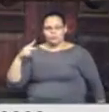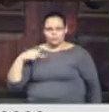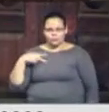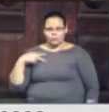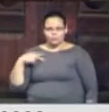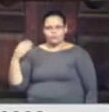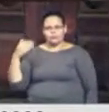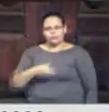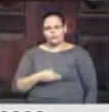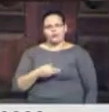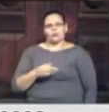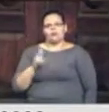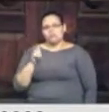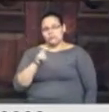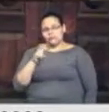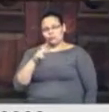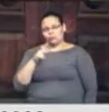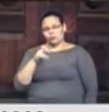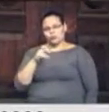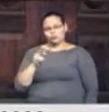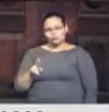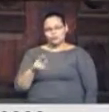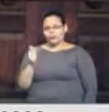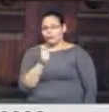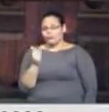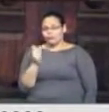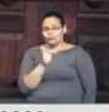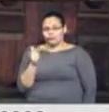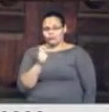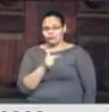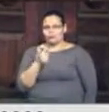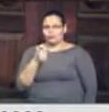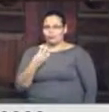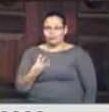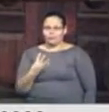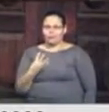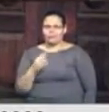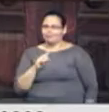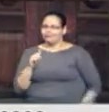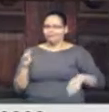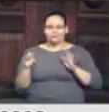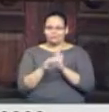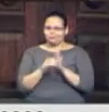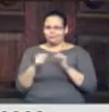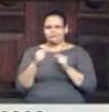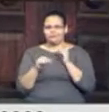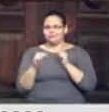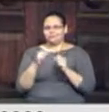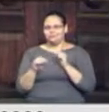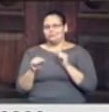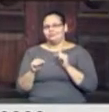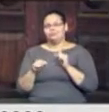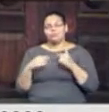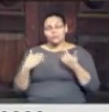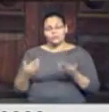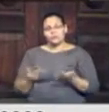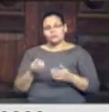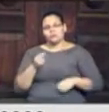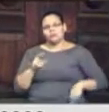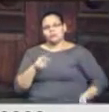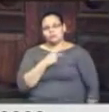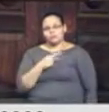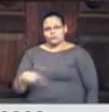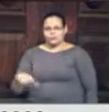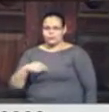5 procuradores, dizer que das 22, 14 eram inconstitucionais e que eles não tinham sido consultados. Então, senhor